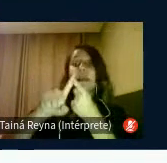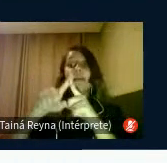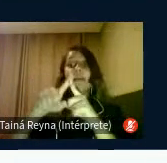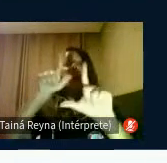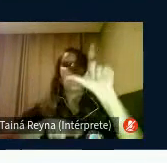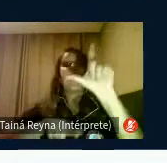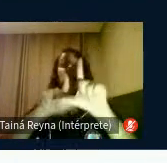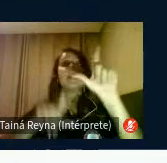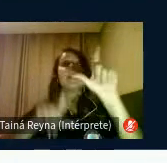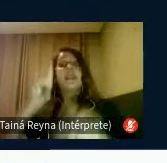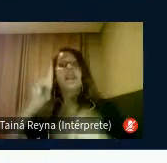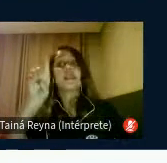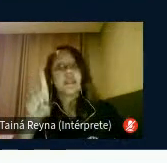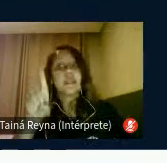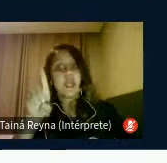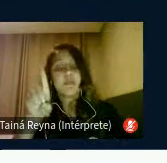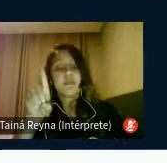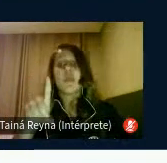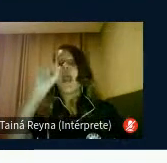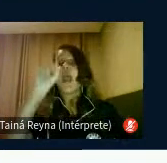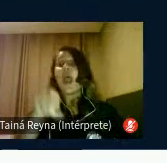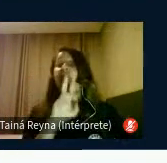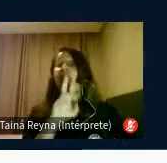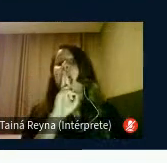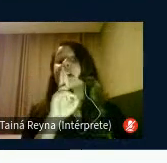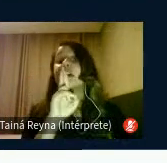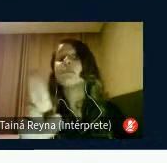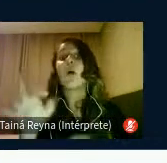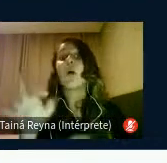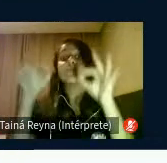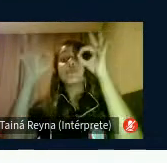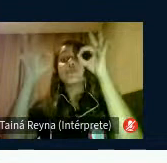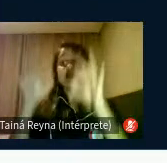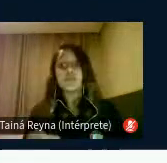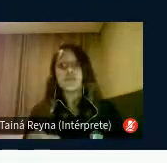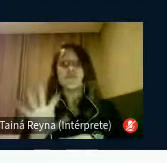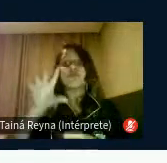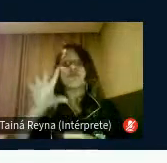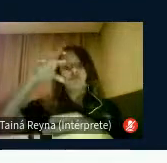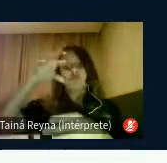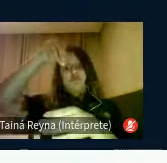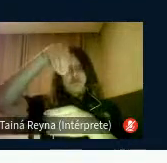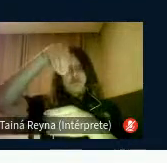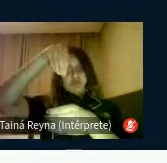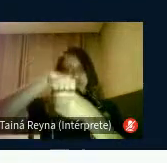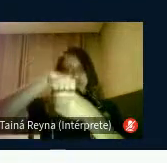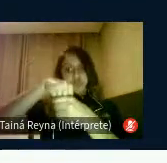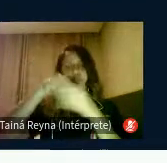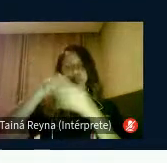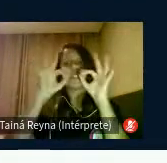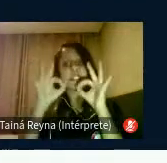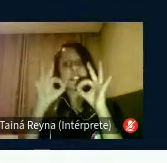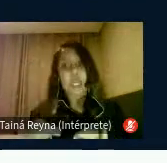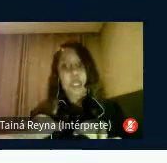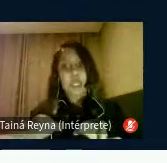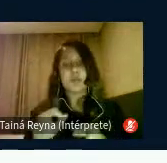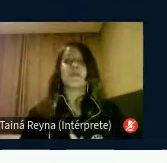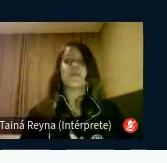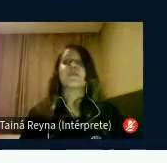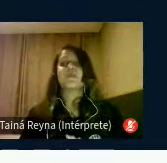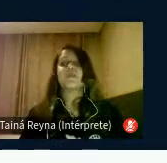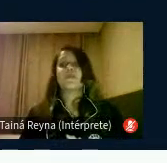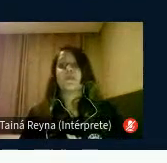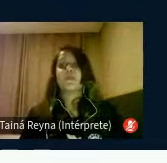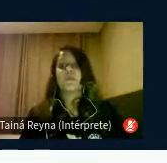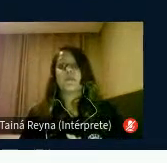aqui, a resposta correta seria a cidade de Caracas, se localiza no hemisfério setentrional, tá? O hemisfério Caracas aqui, o